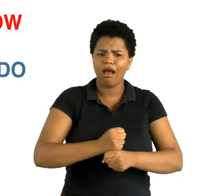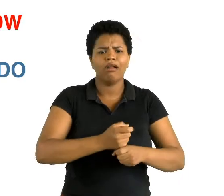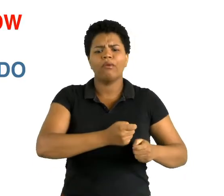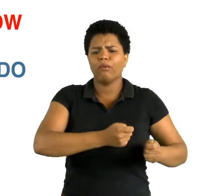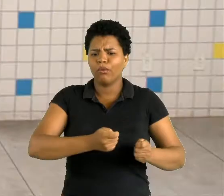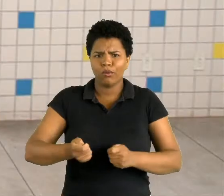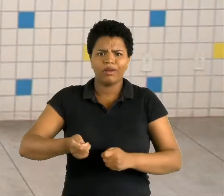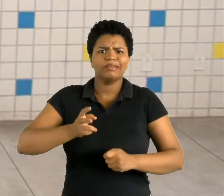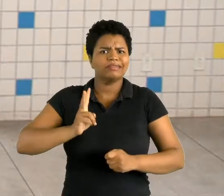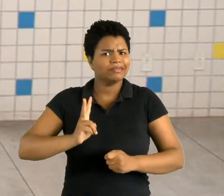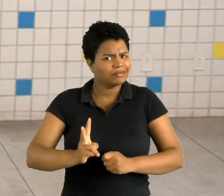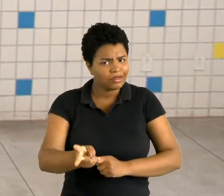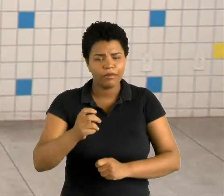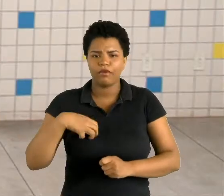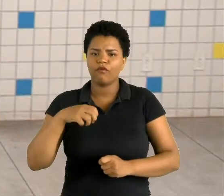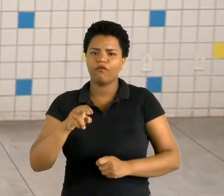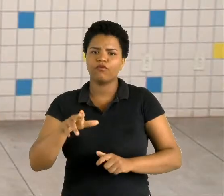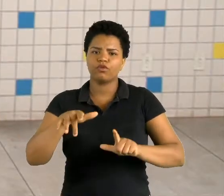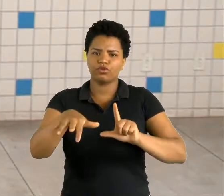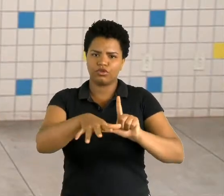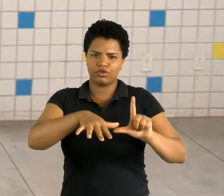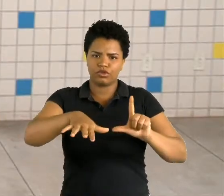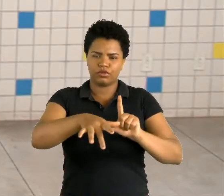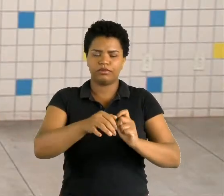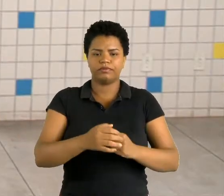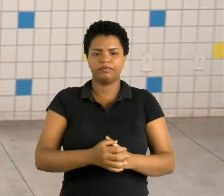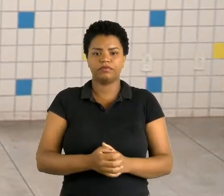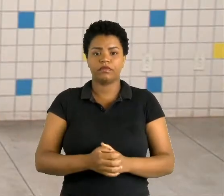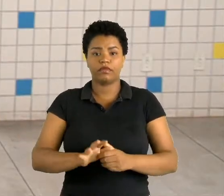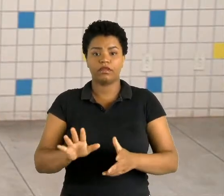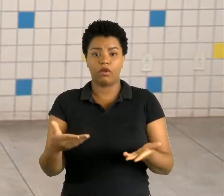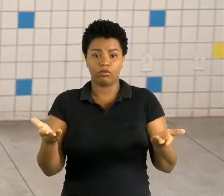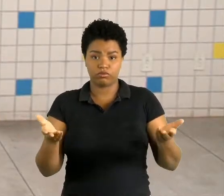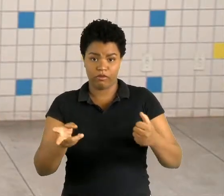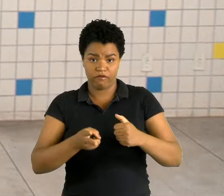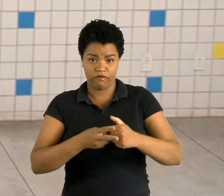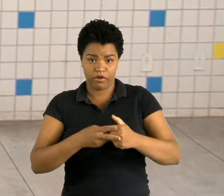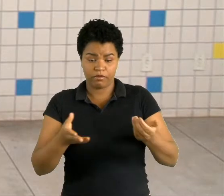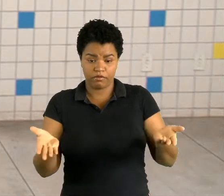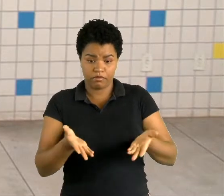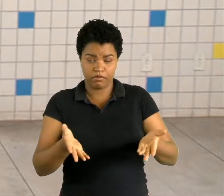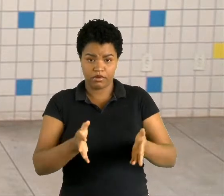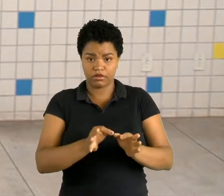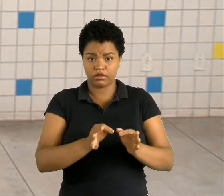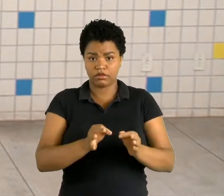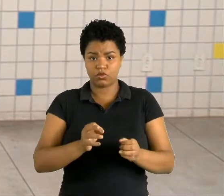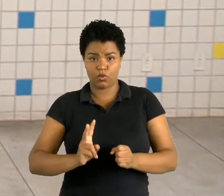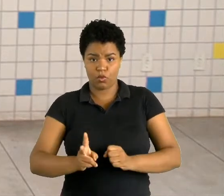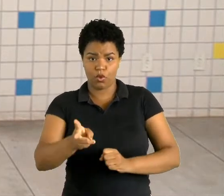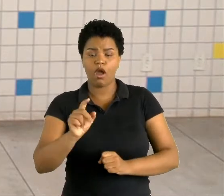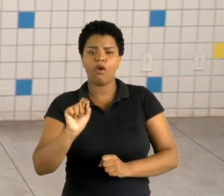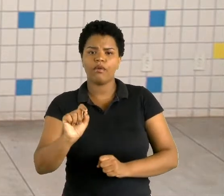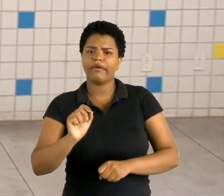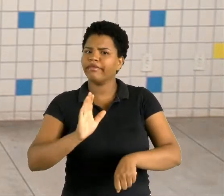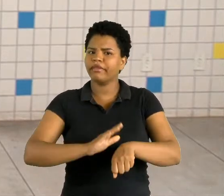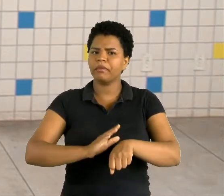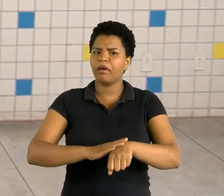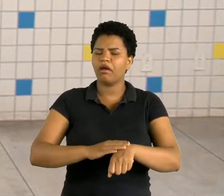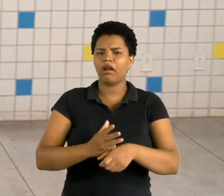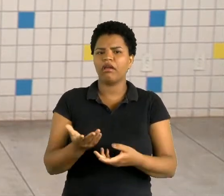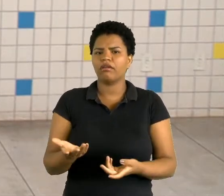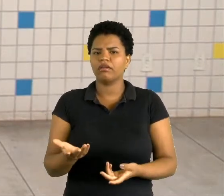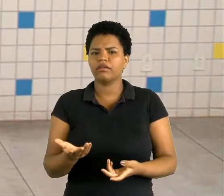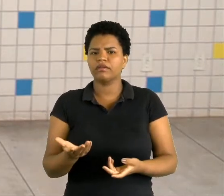Jalapão. Já no Present Continuous, eu trabalho uma ação que ela é temporária. É algo que